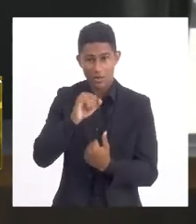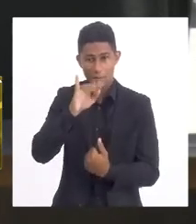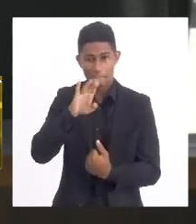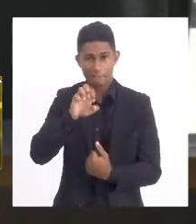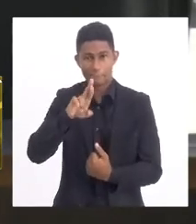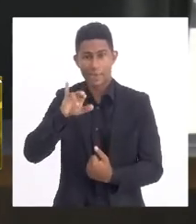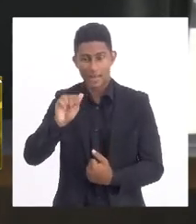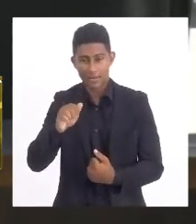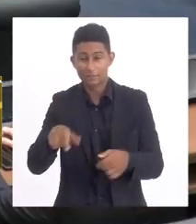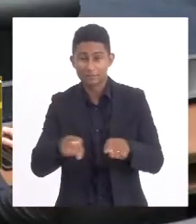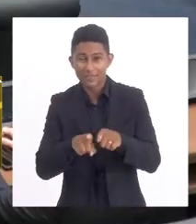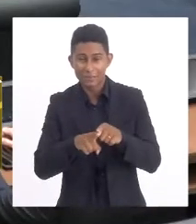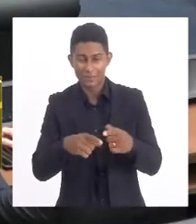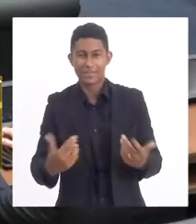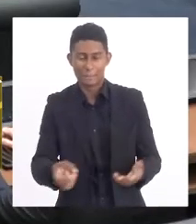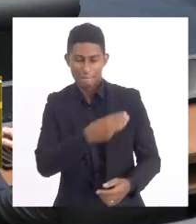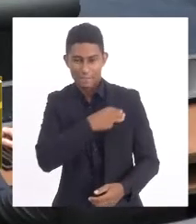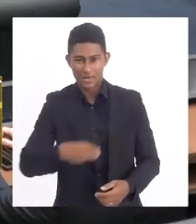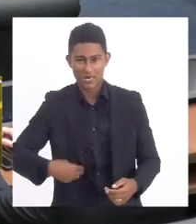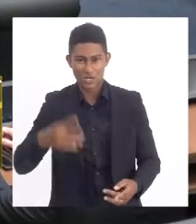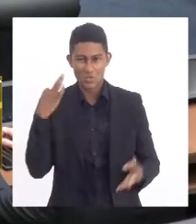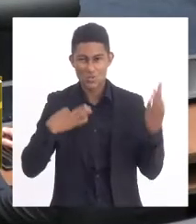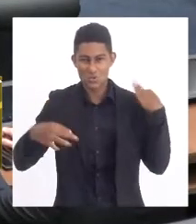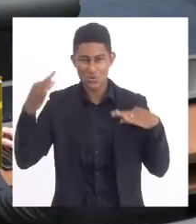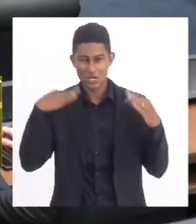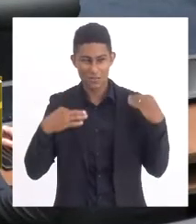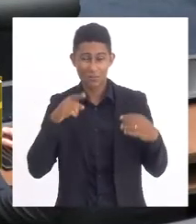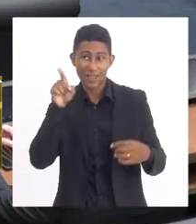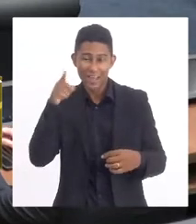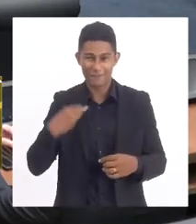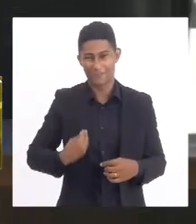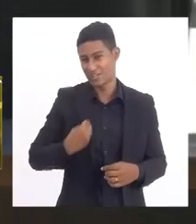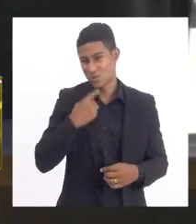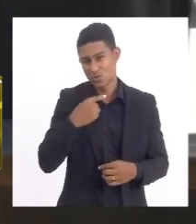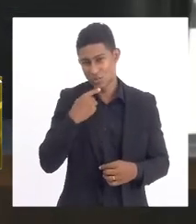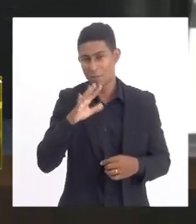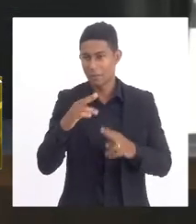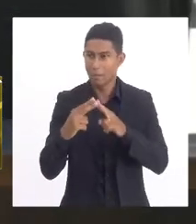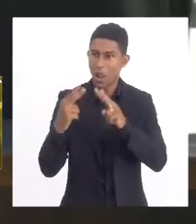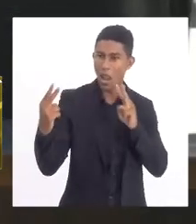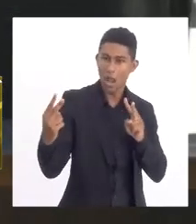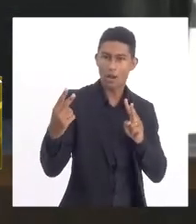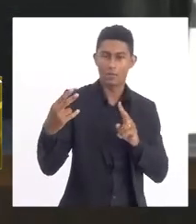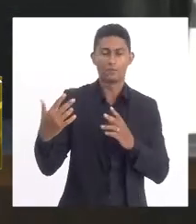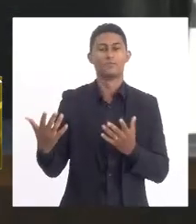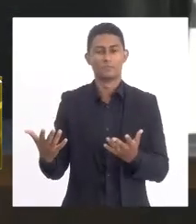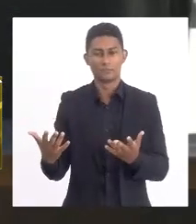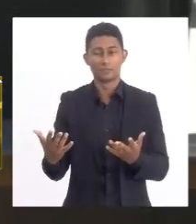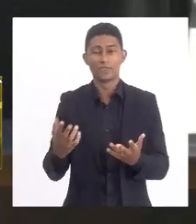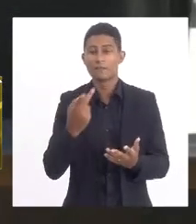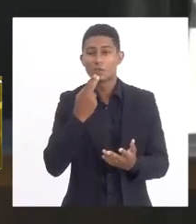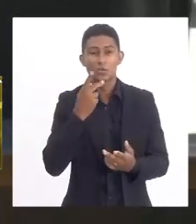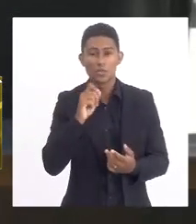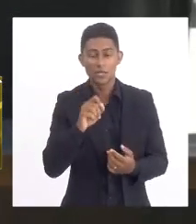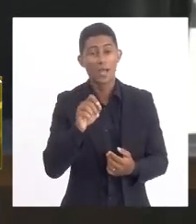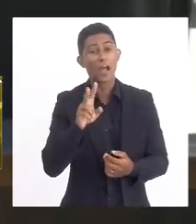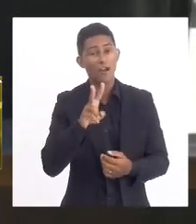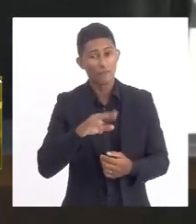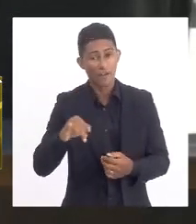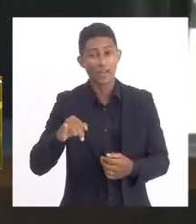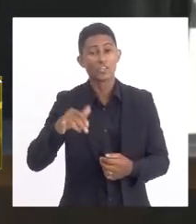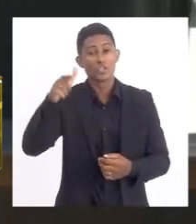infelizmente não pude estar presente mas participou de forma virtual e confirmamos o retorno do voo